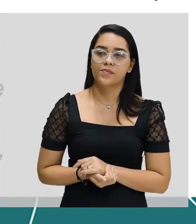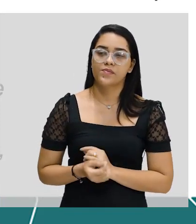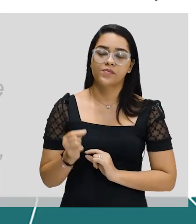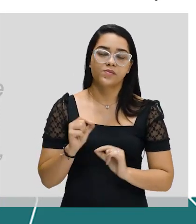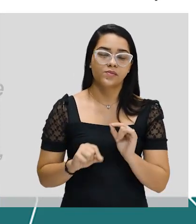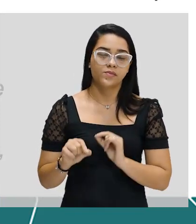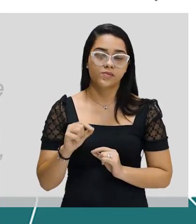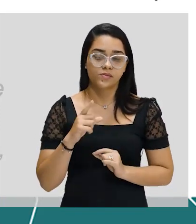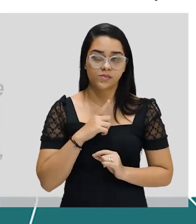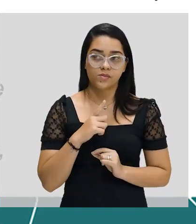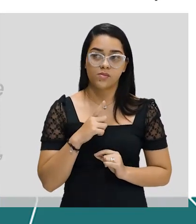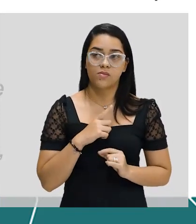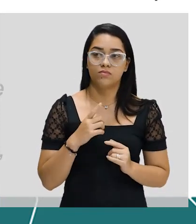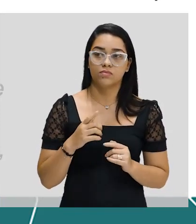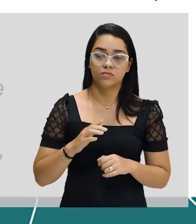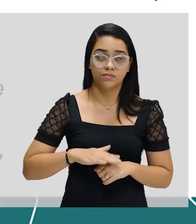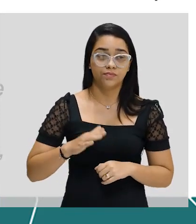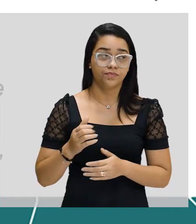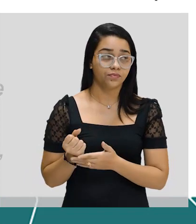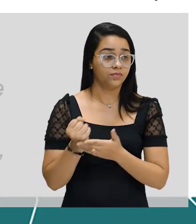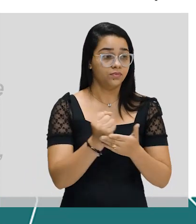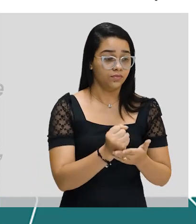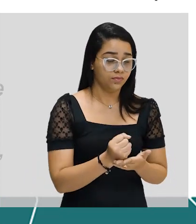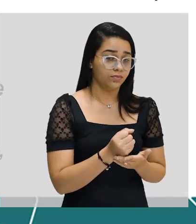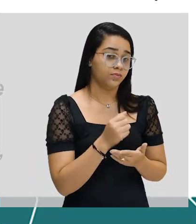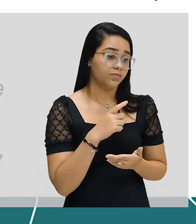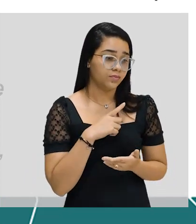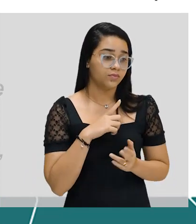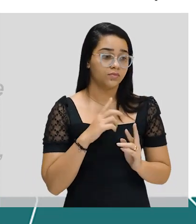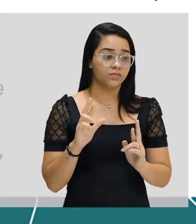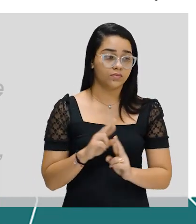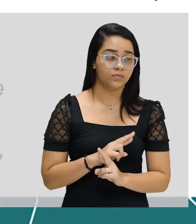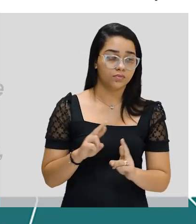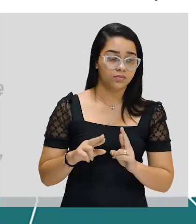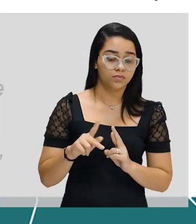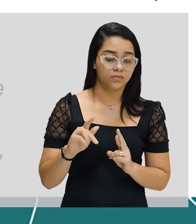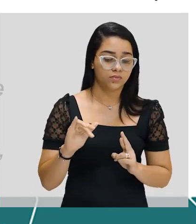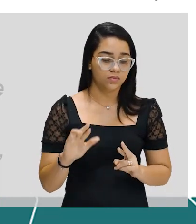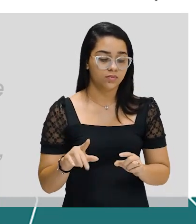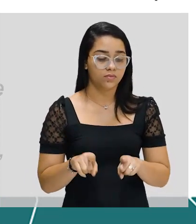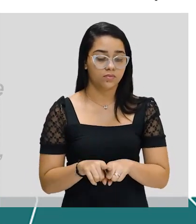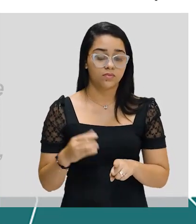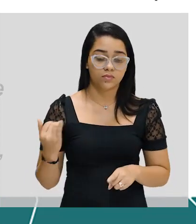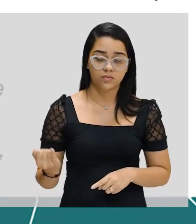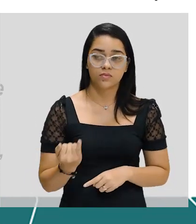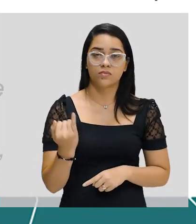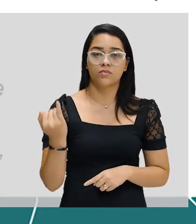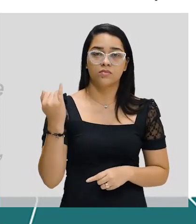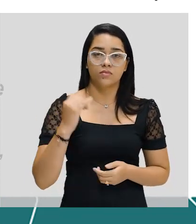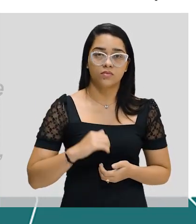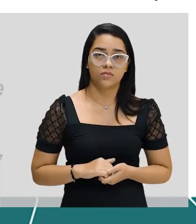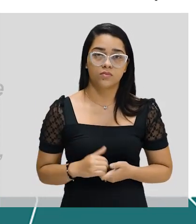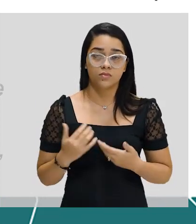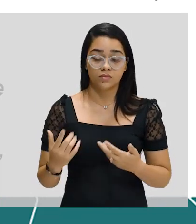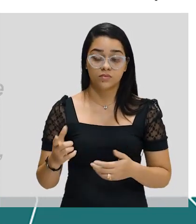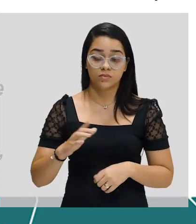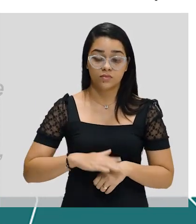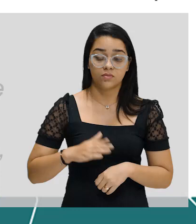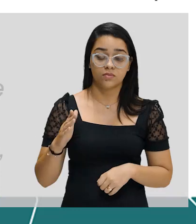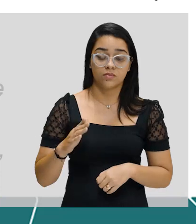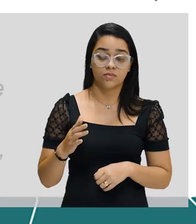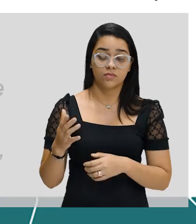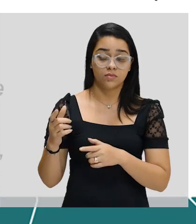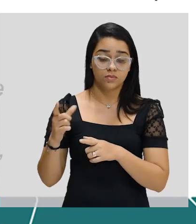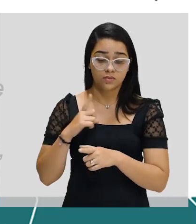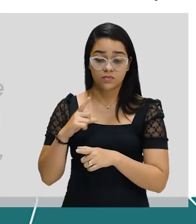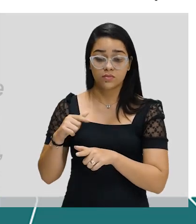ele além de ser aquele que mais contribui em relação ao nosso PIB, ele também tem uma importância muito grande, tá? Ele é o que mais emprega